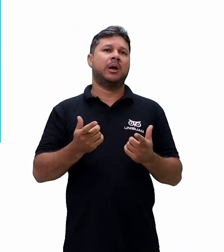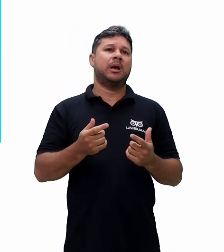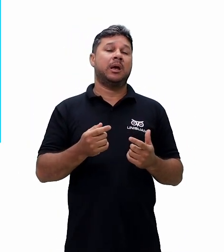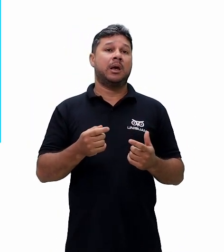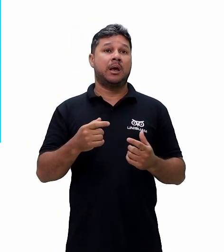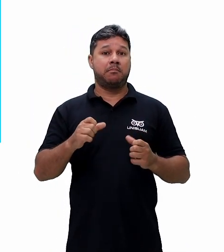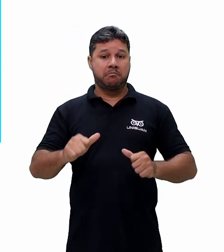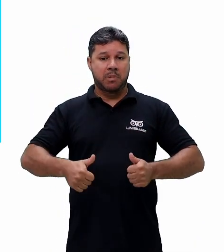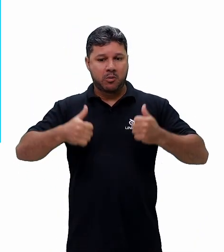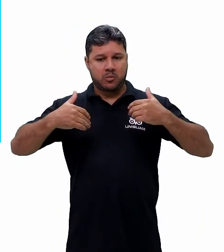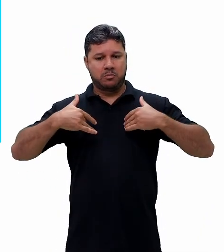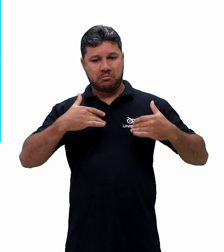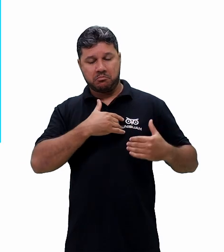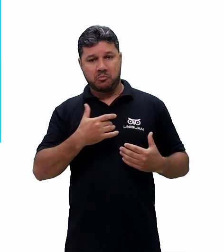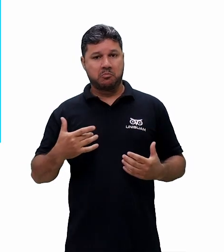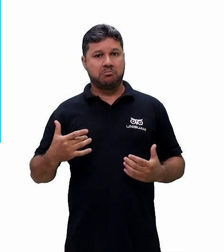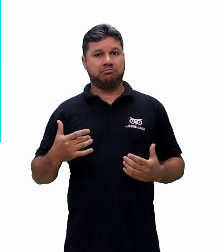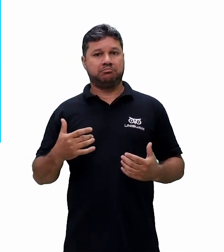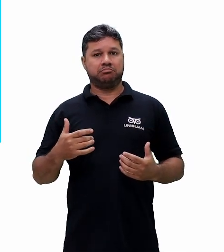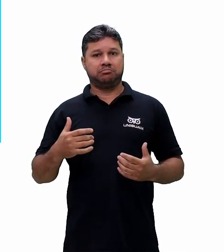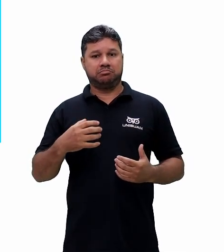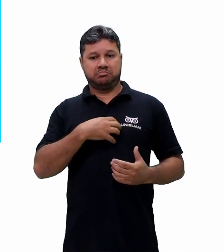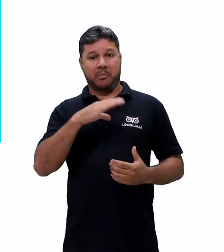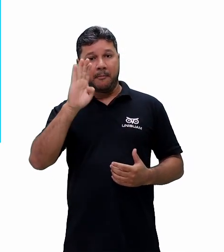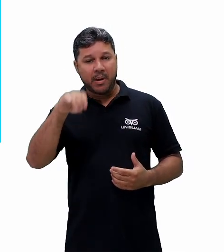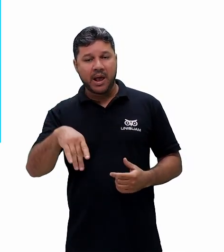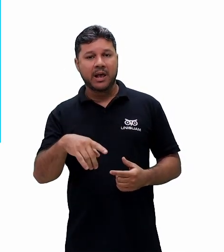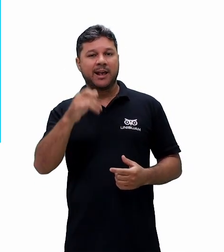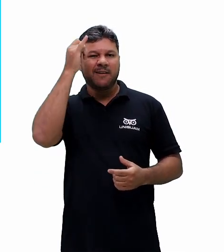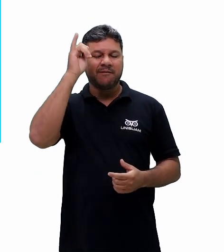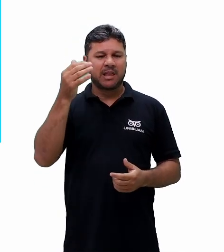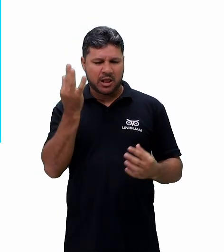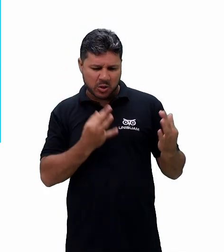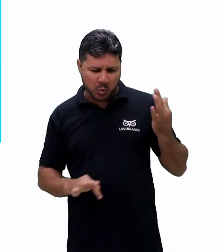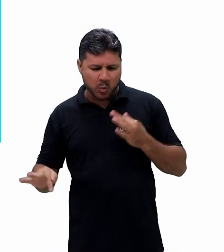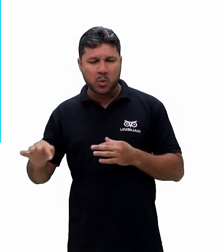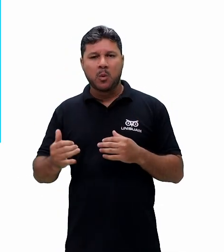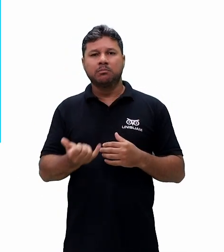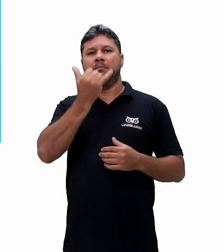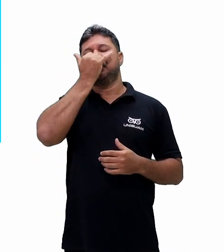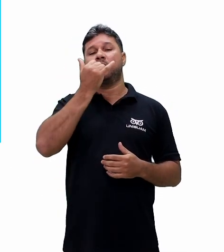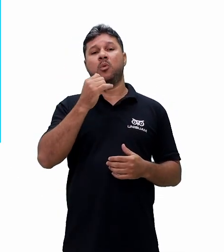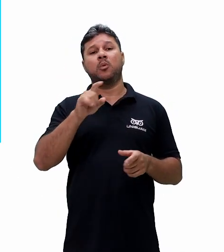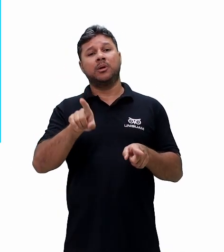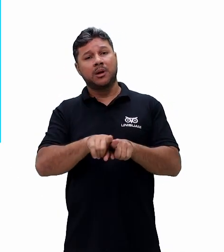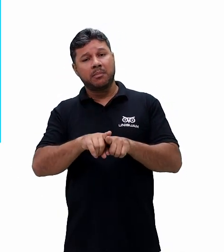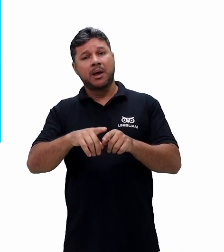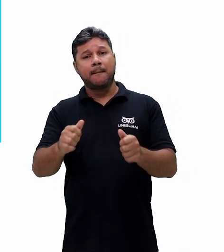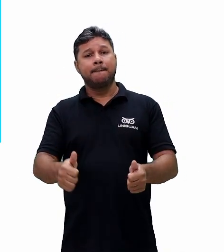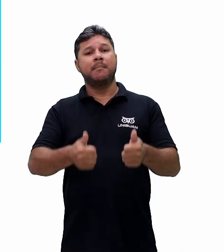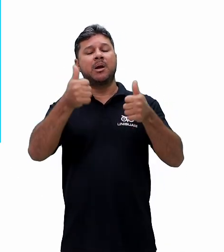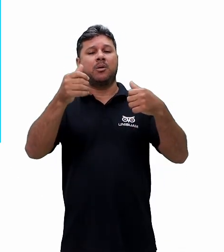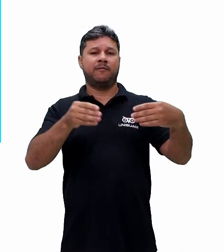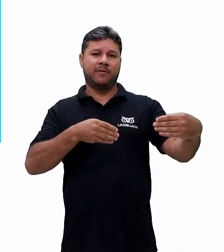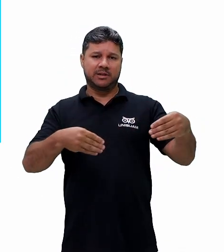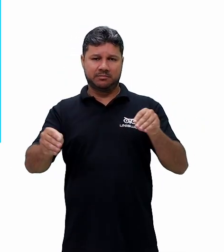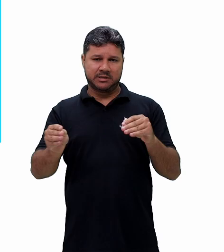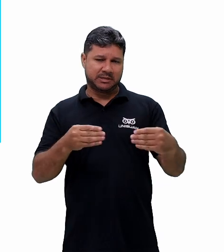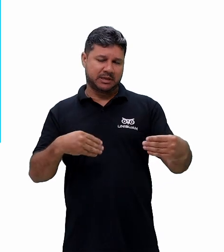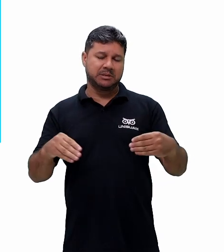desempenho físico, aumentar o bem-estar, prevenir lesões e aumentar ou melhorar